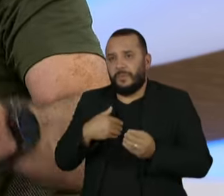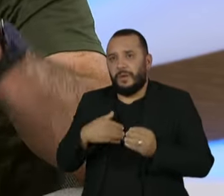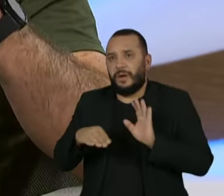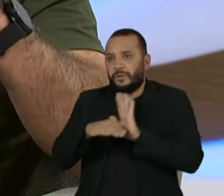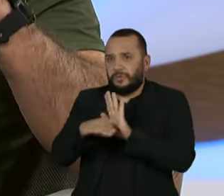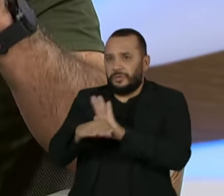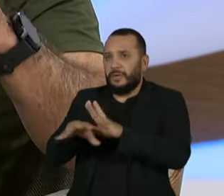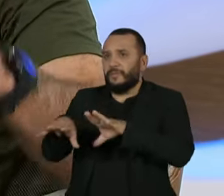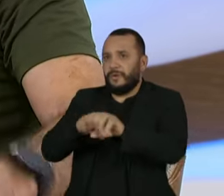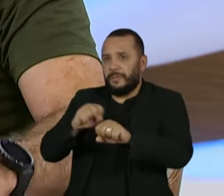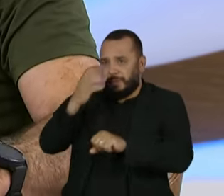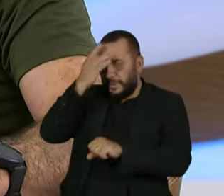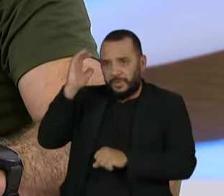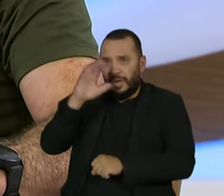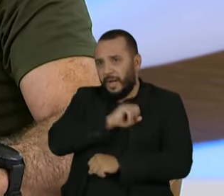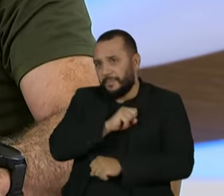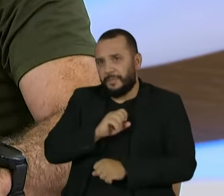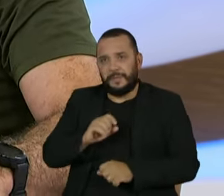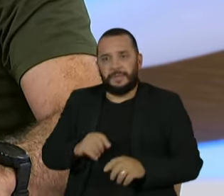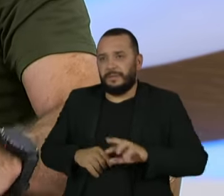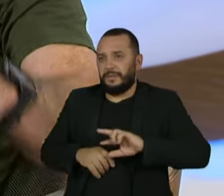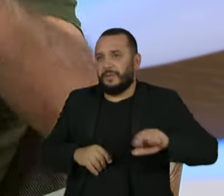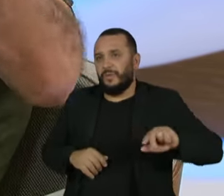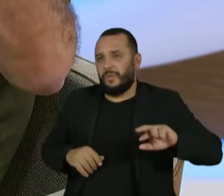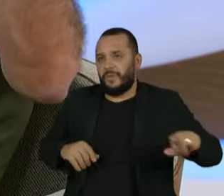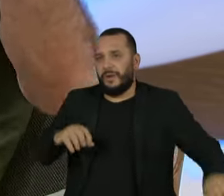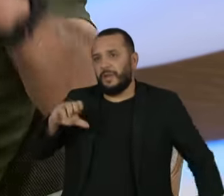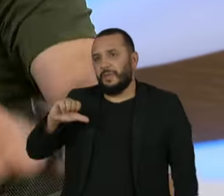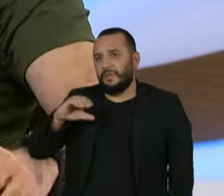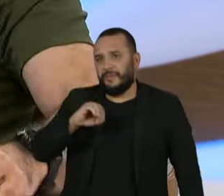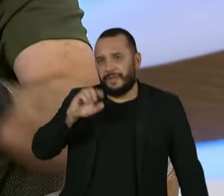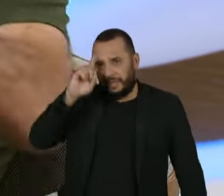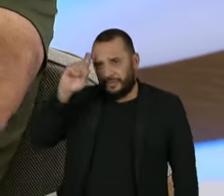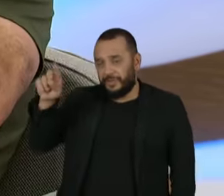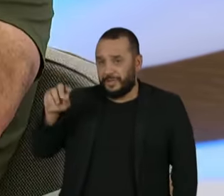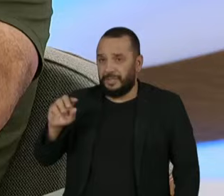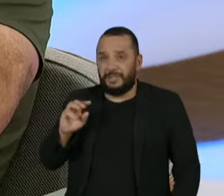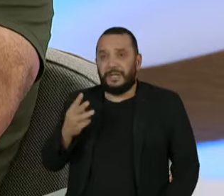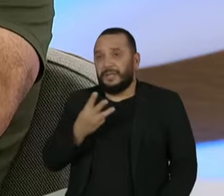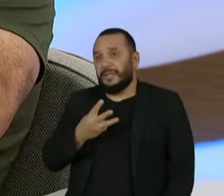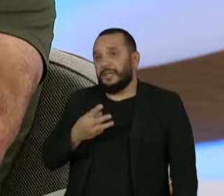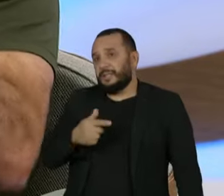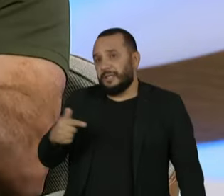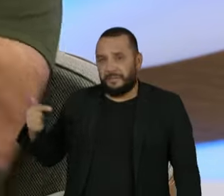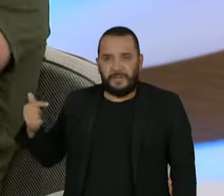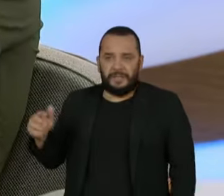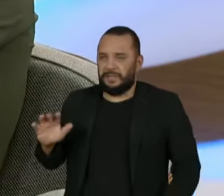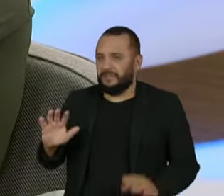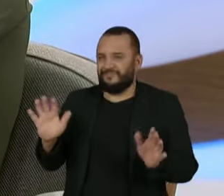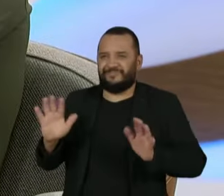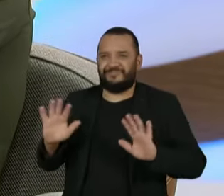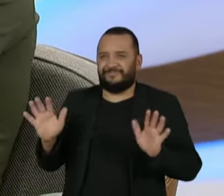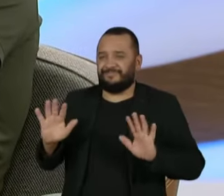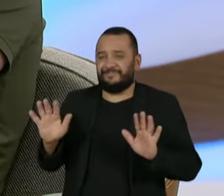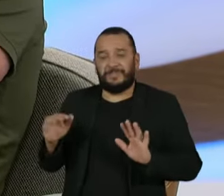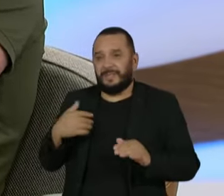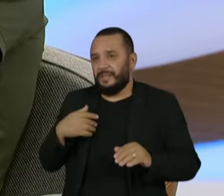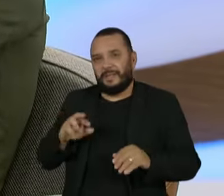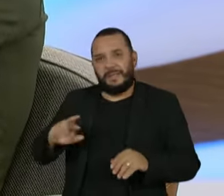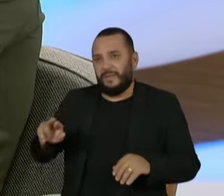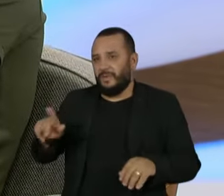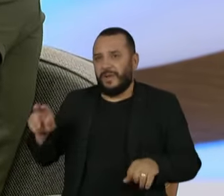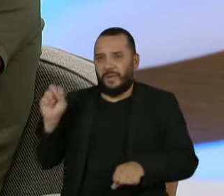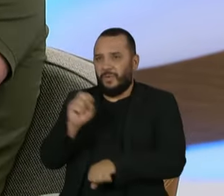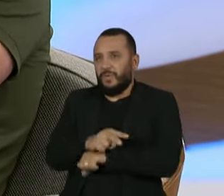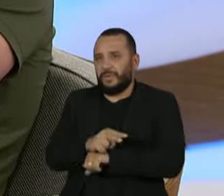rapidamente mas não é aquela formação de 90 dias não é passe três semanas aqui você sai um code aqui essa pessoa não é contratada por